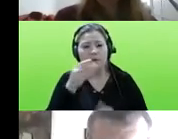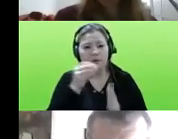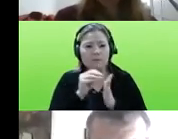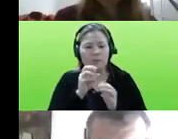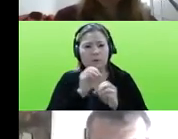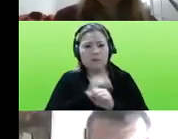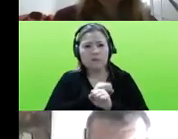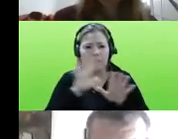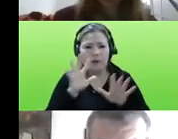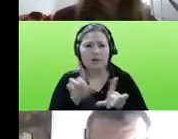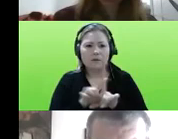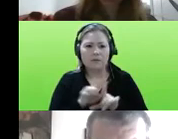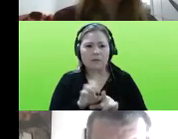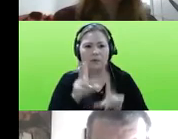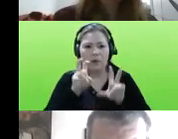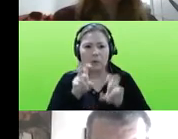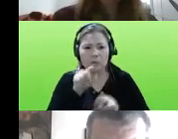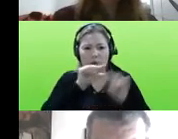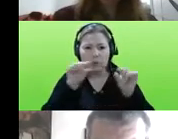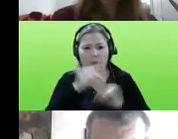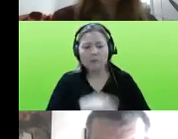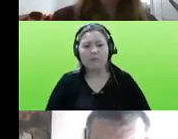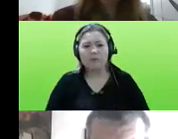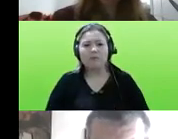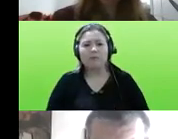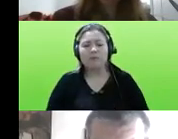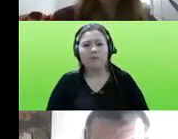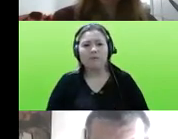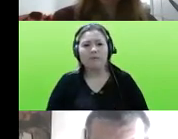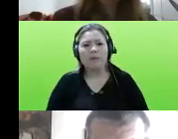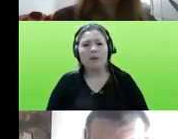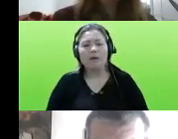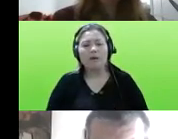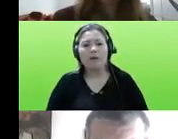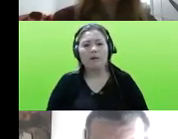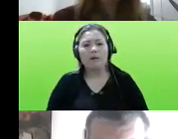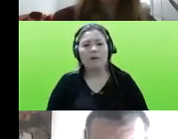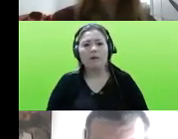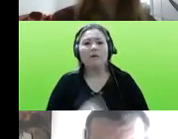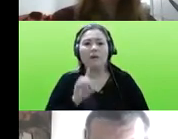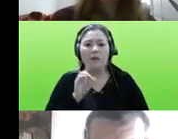claro no título do Hegel, né, e que é,